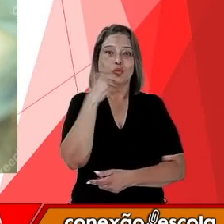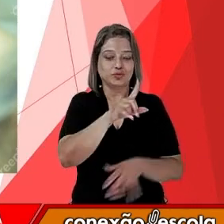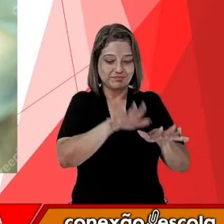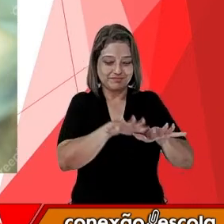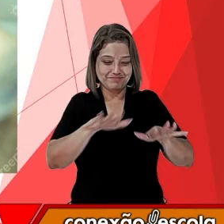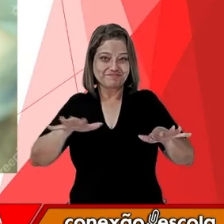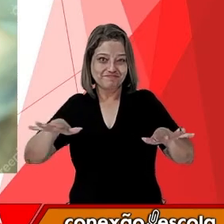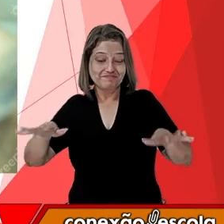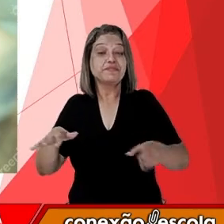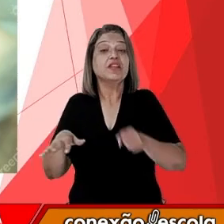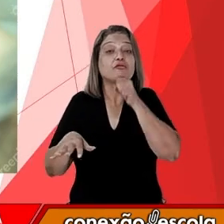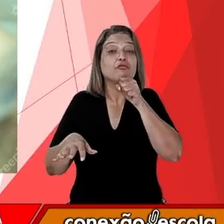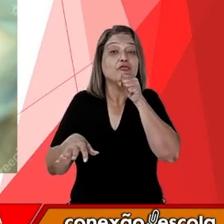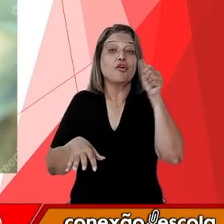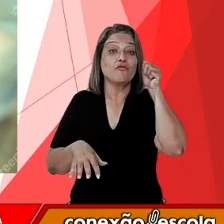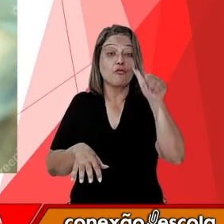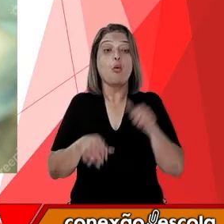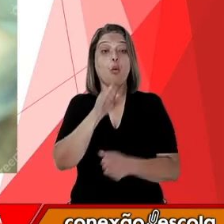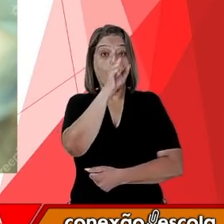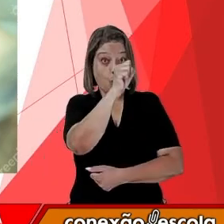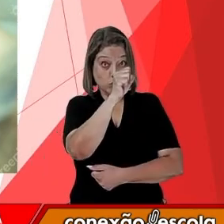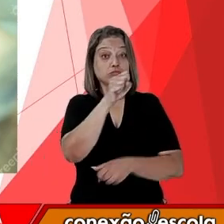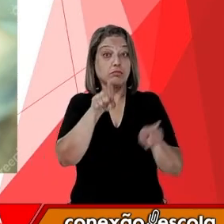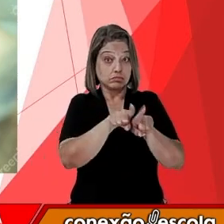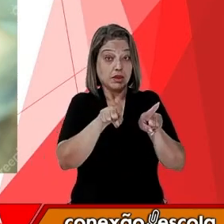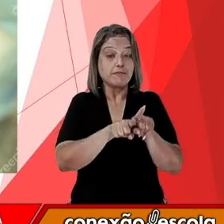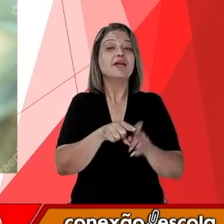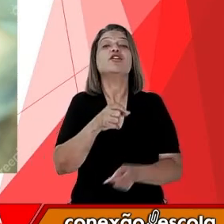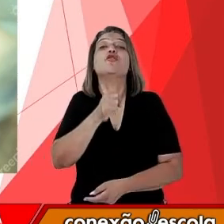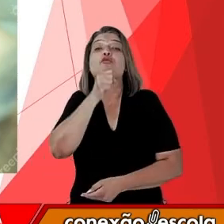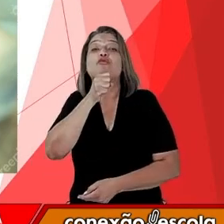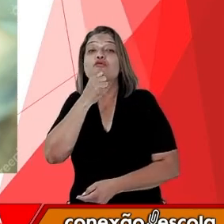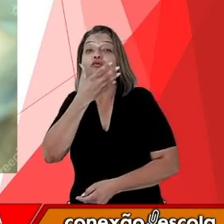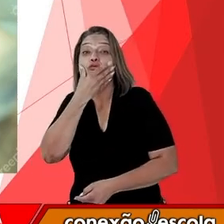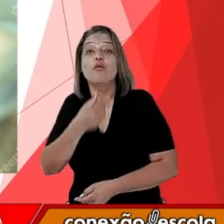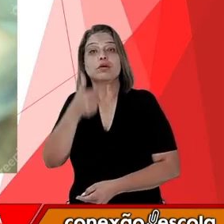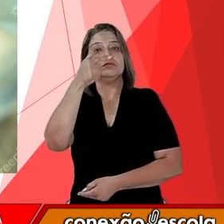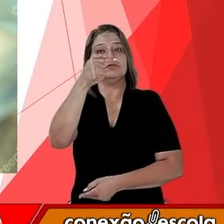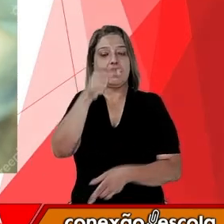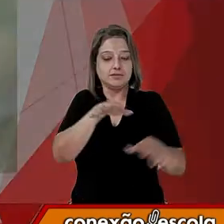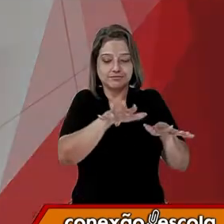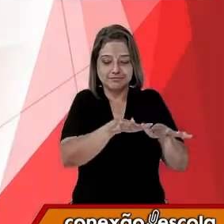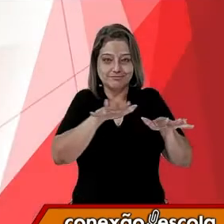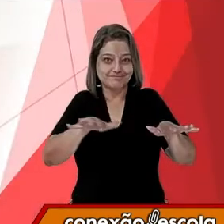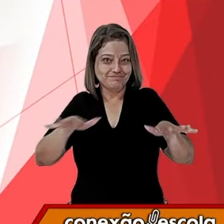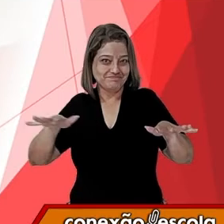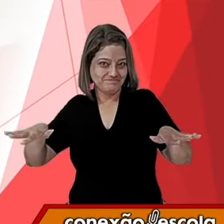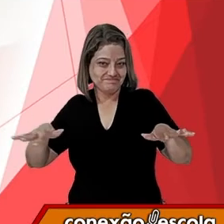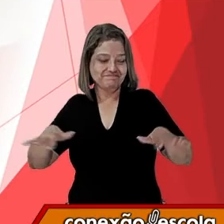a avó 8 palmos e o avô 7 palmos.